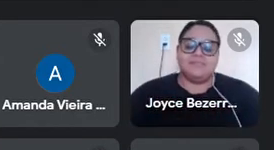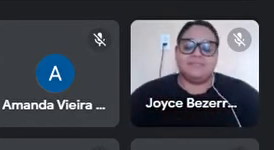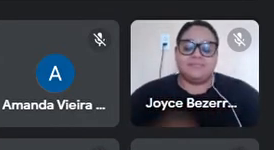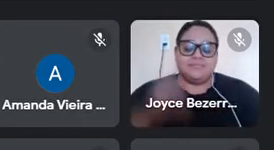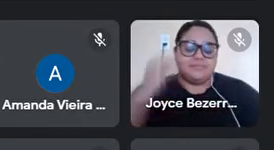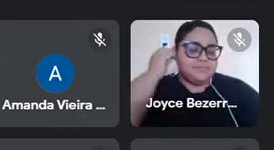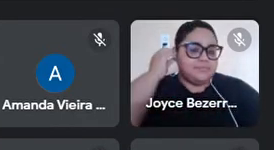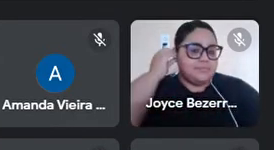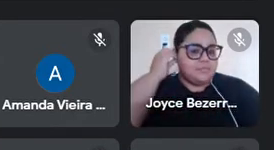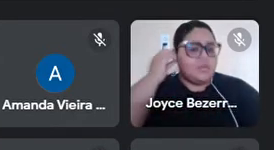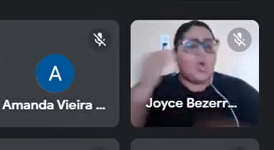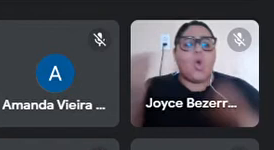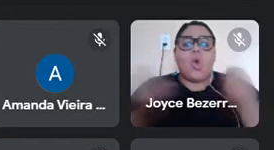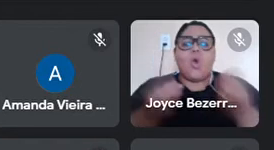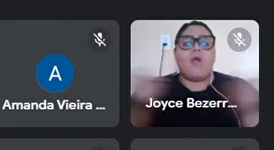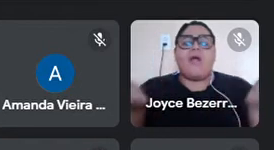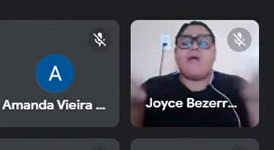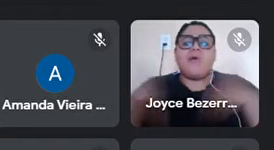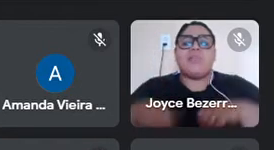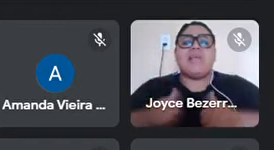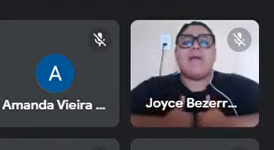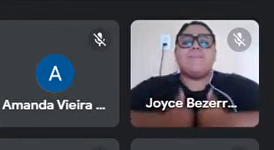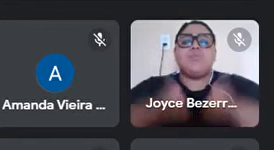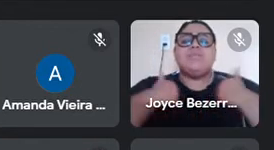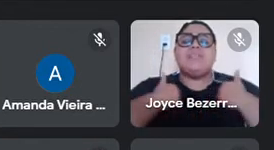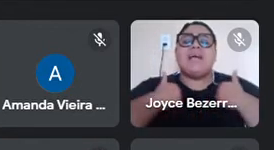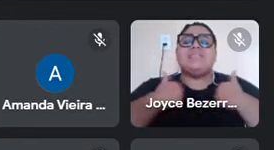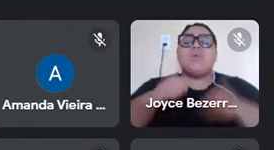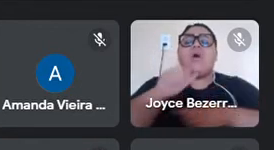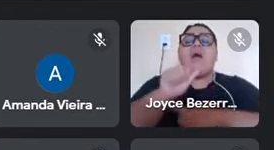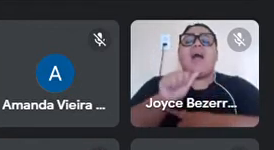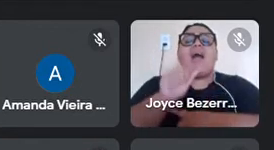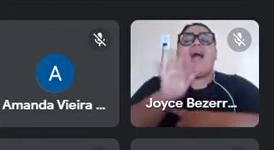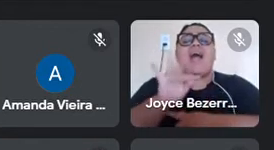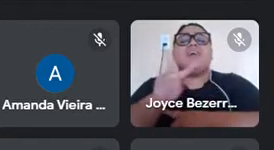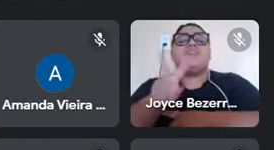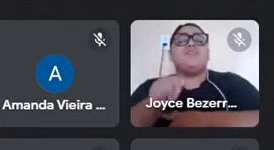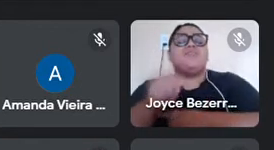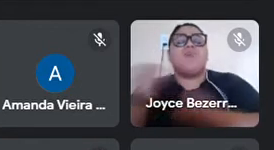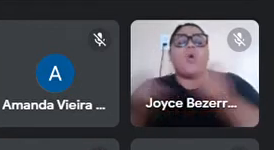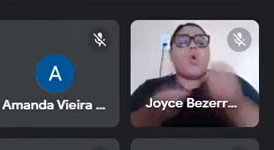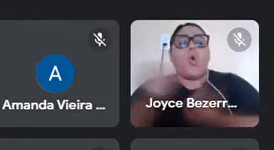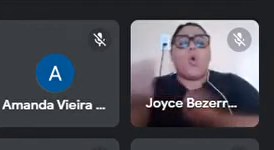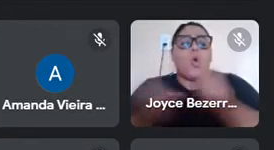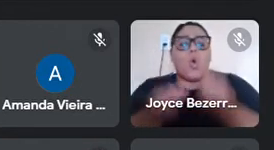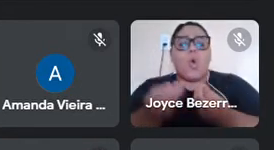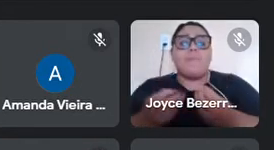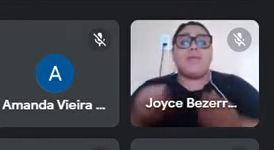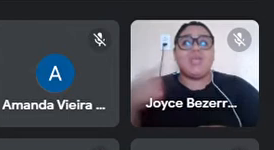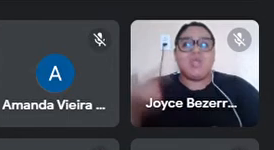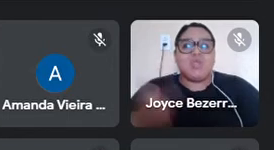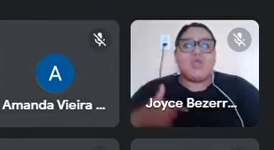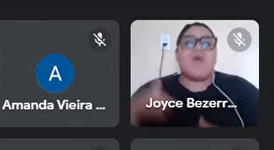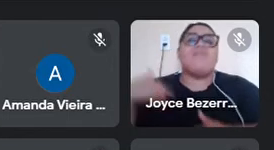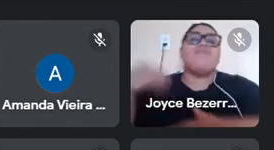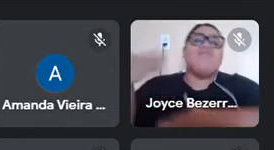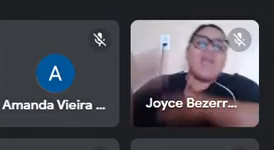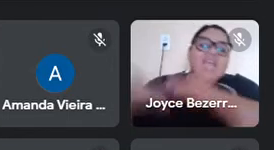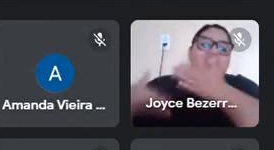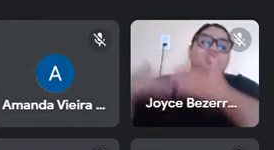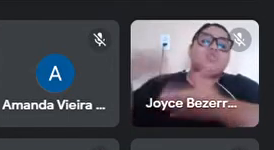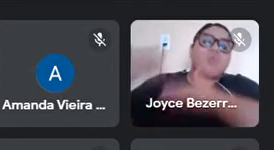E a imunização ativa, né? A imunização ativa é aquela que a gente vem discutindo ao longo de todo